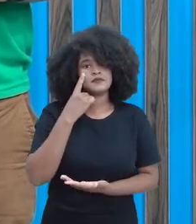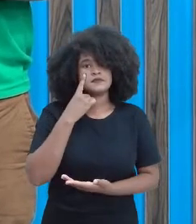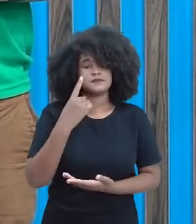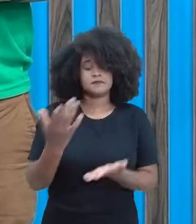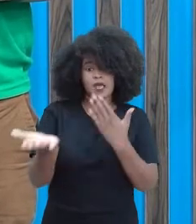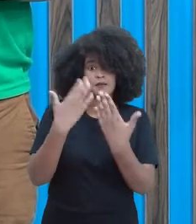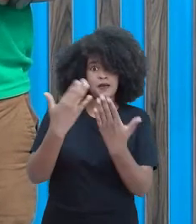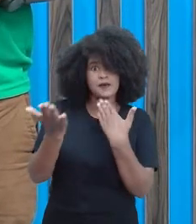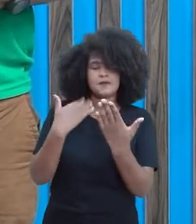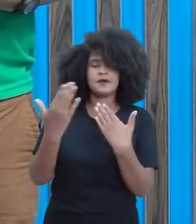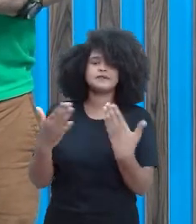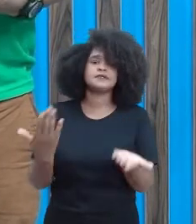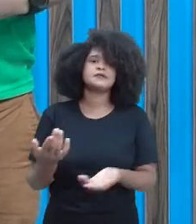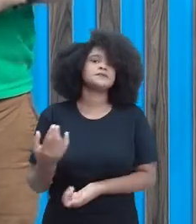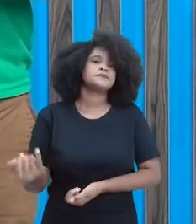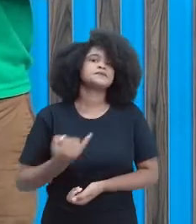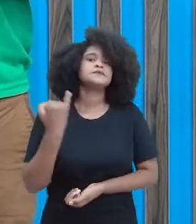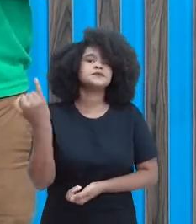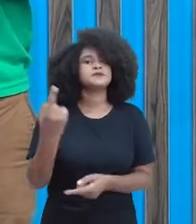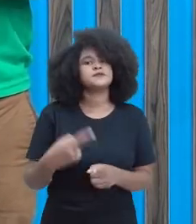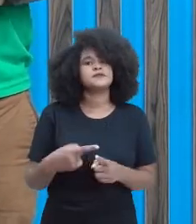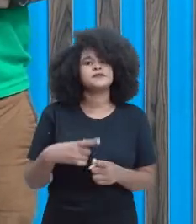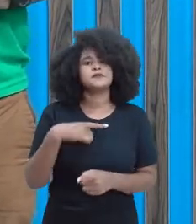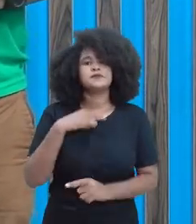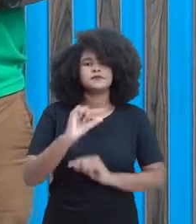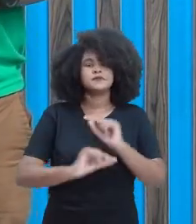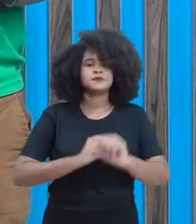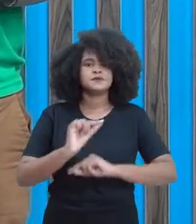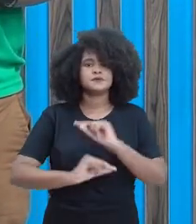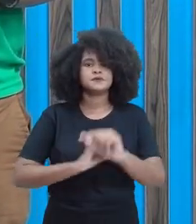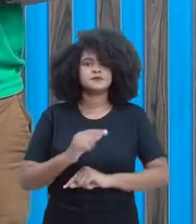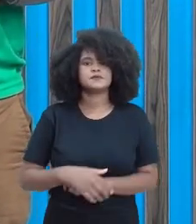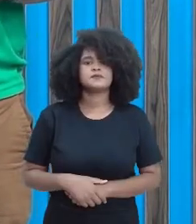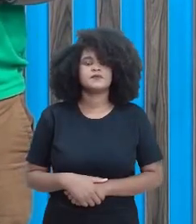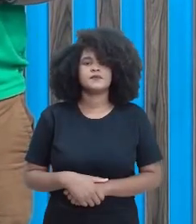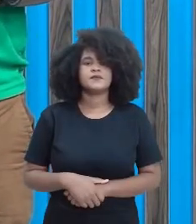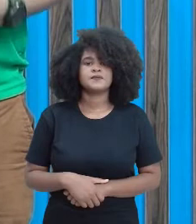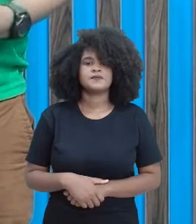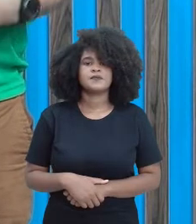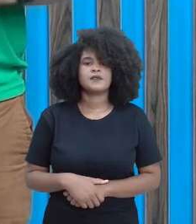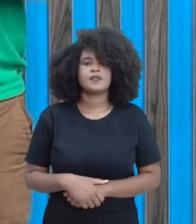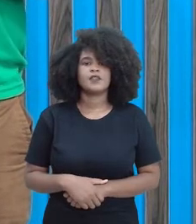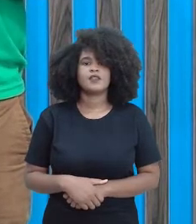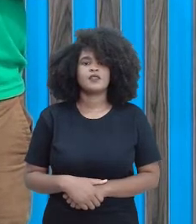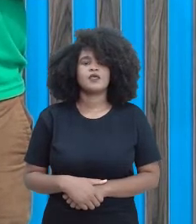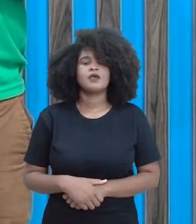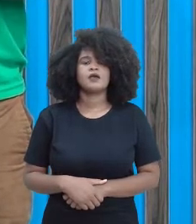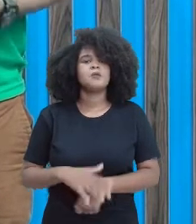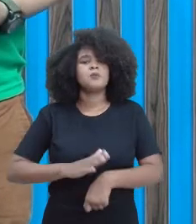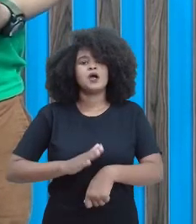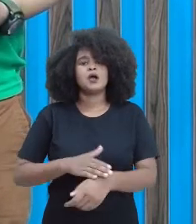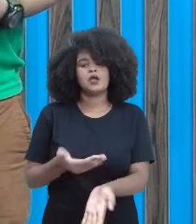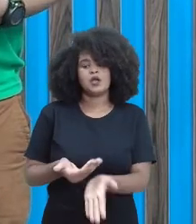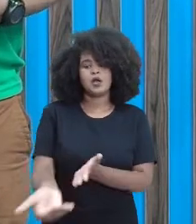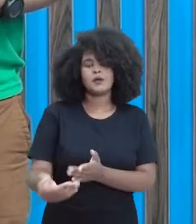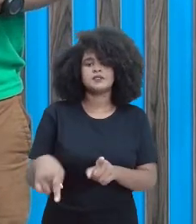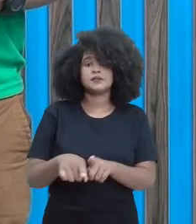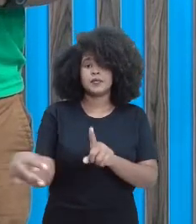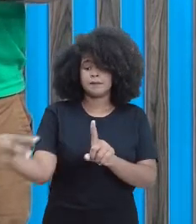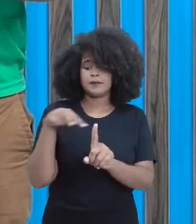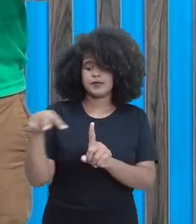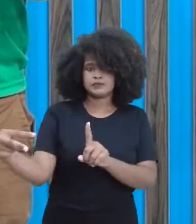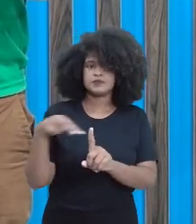diálogo do que você ter um álibi, né? Você ter um ponto de partida, um ponto de vista para